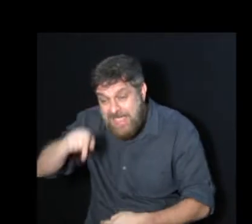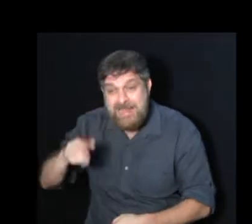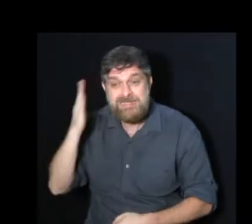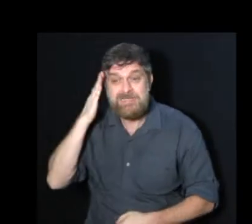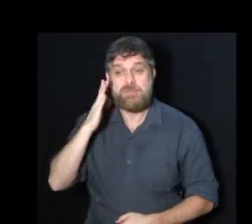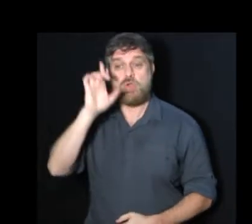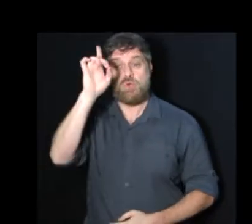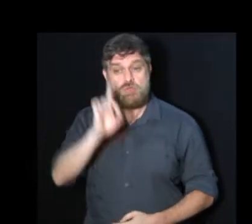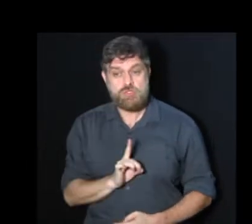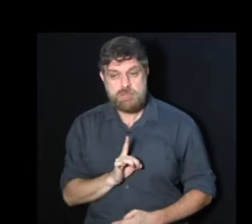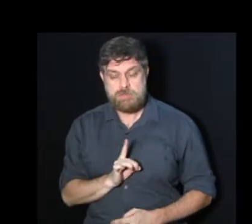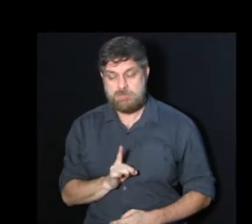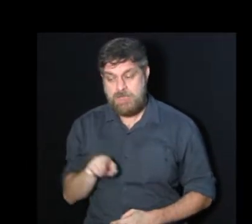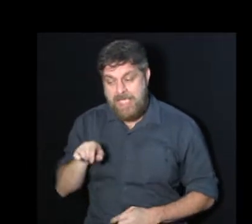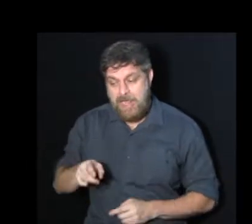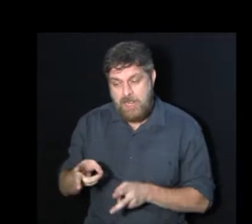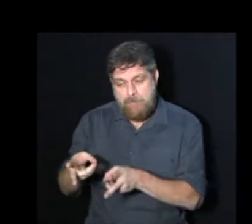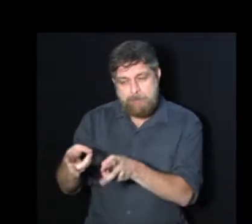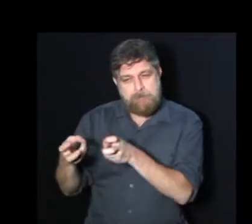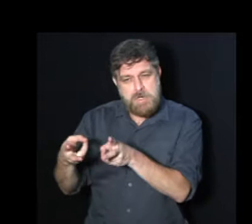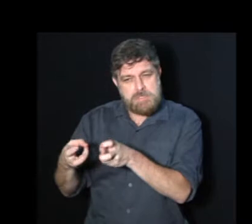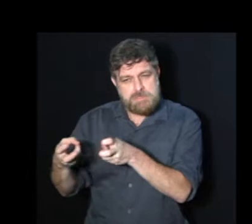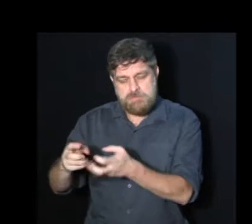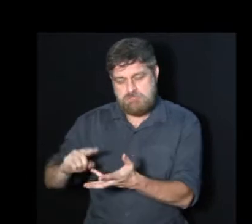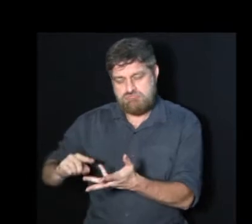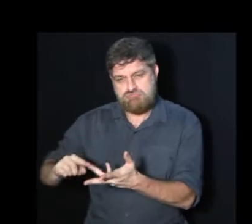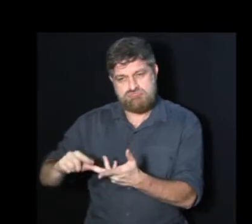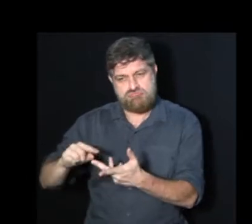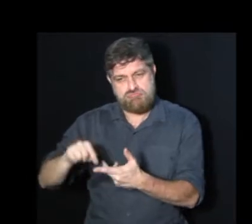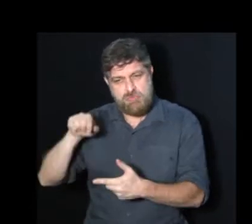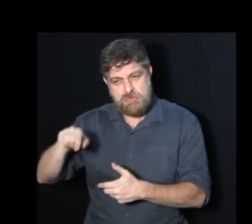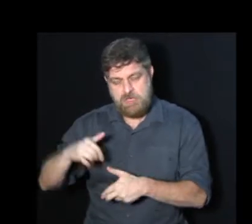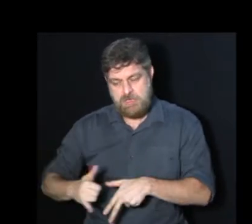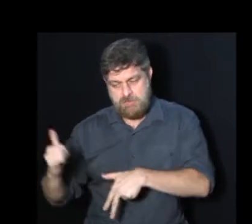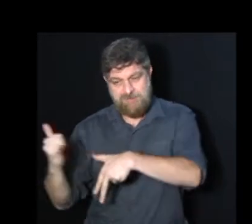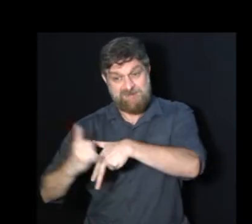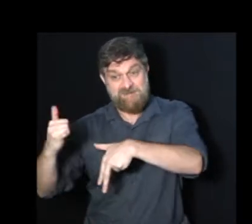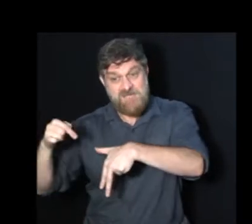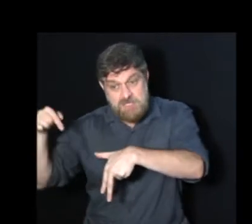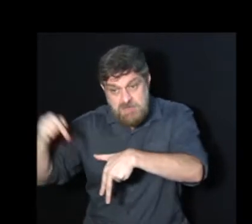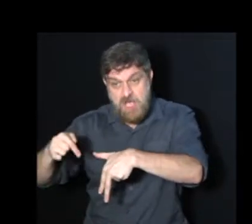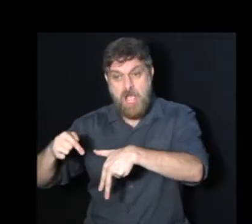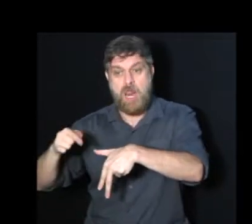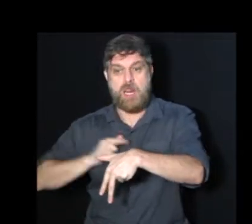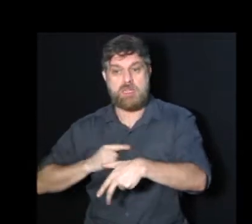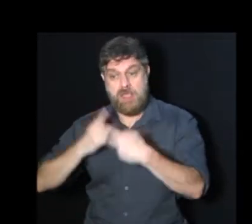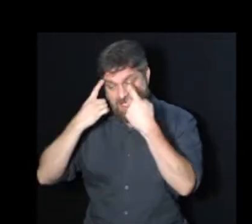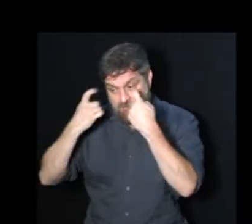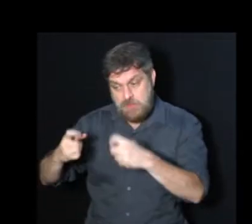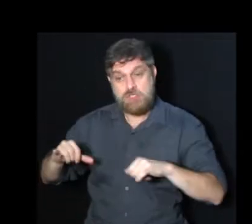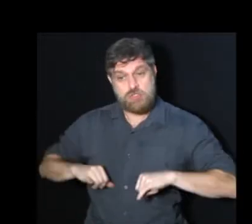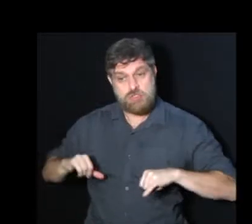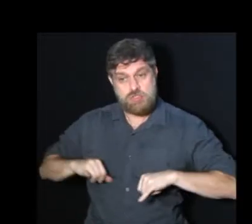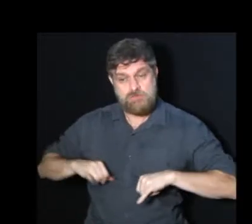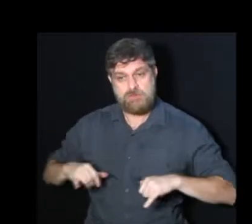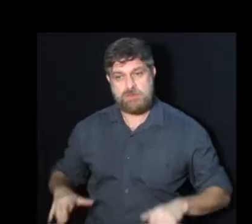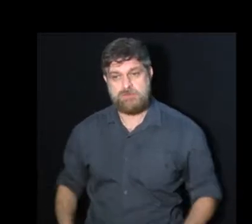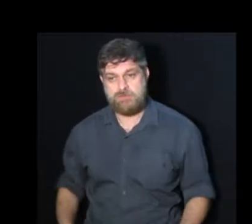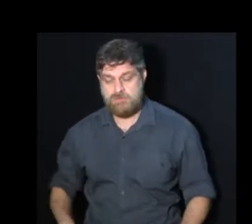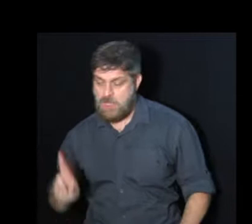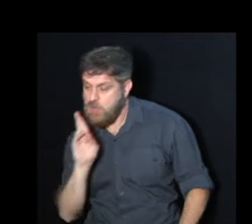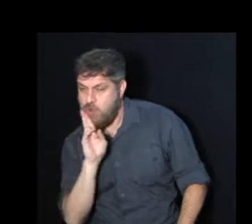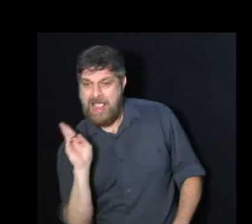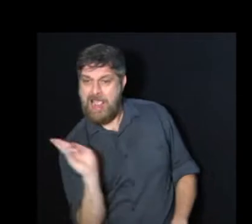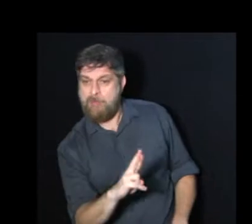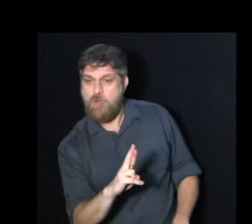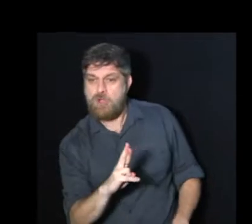de reconhecer situações em que são potencialmente vítimas de violência, e de resposta, que é o